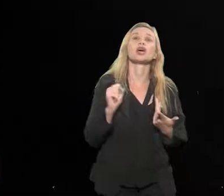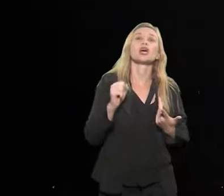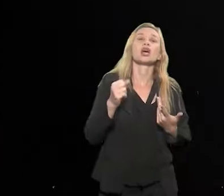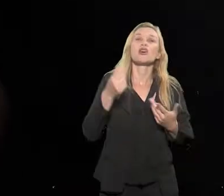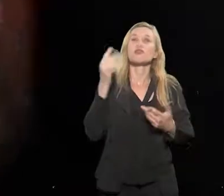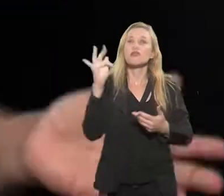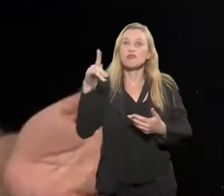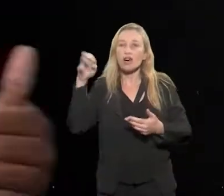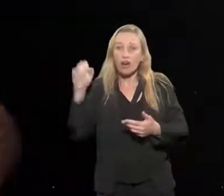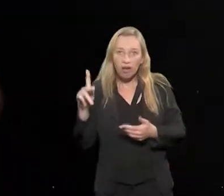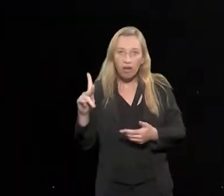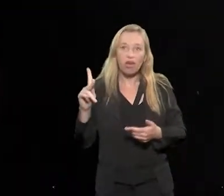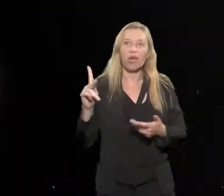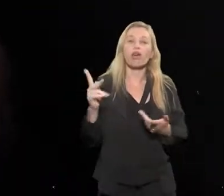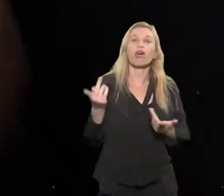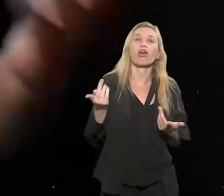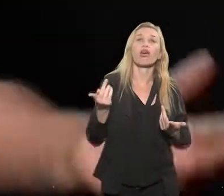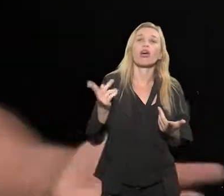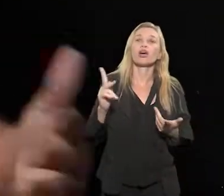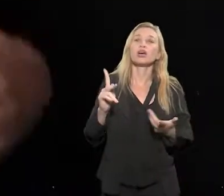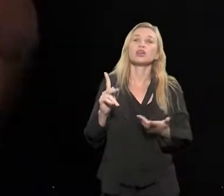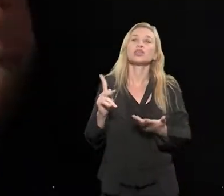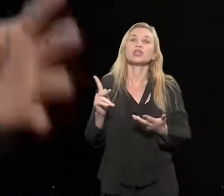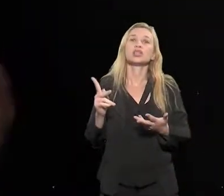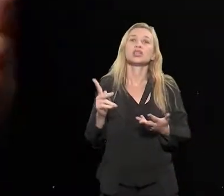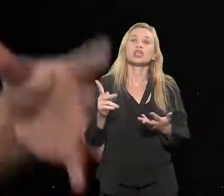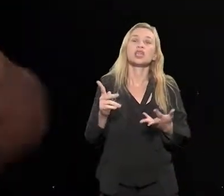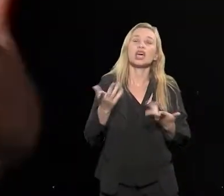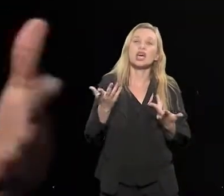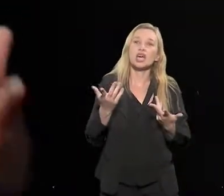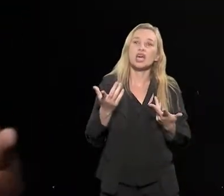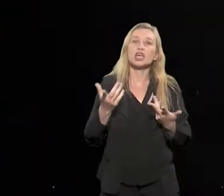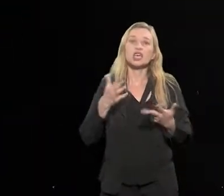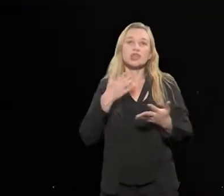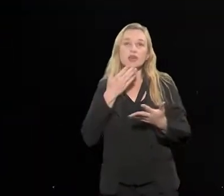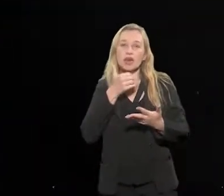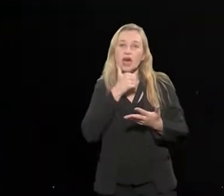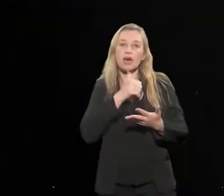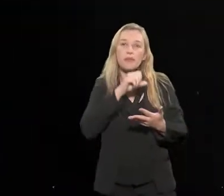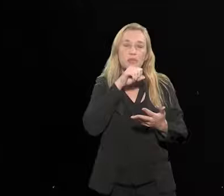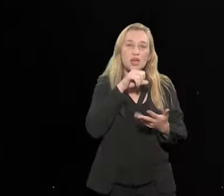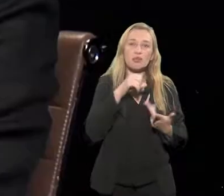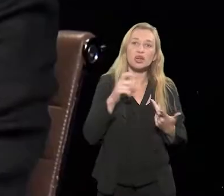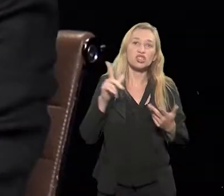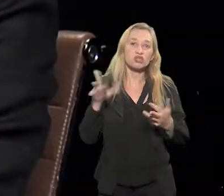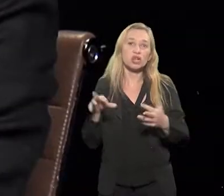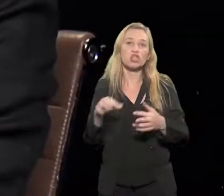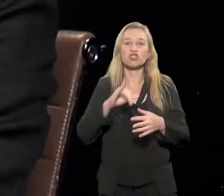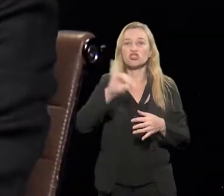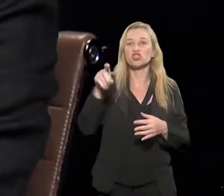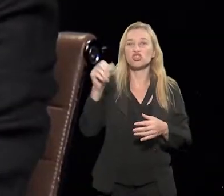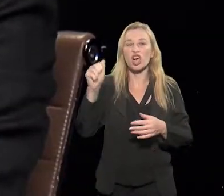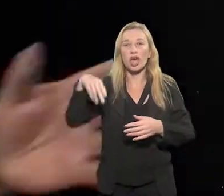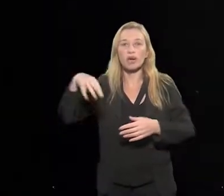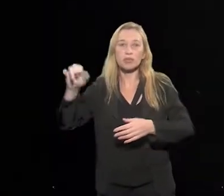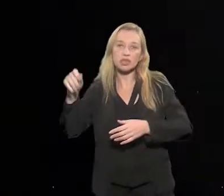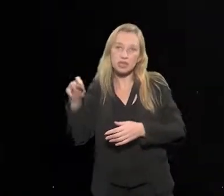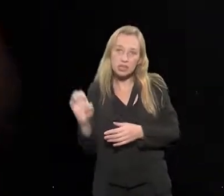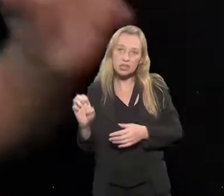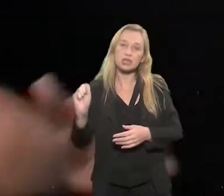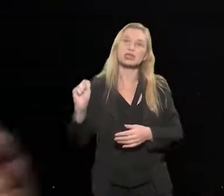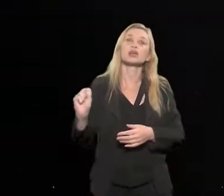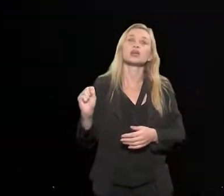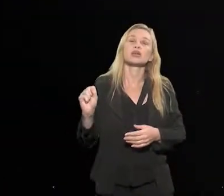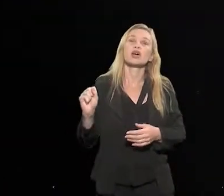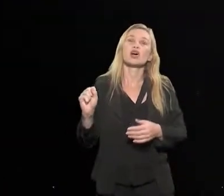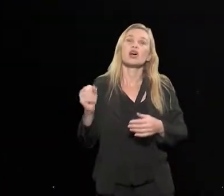B.B. King, Aretha Franklin, Billie Holiday, Louis Armstrong, ficava muito com essa... E minha mãe James Brown, não, tudo